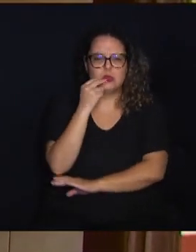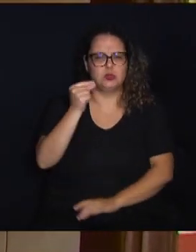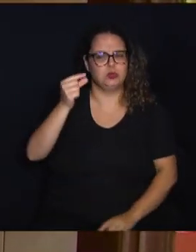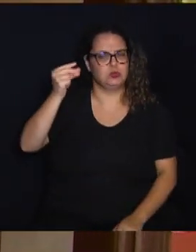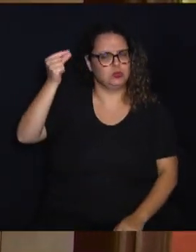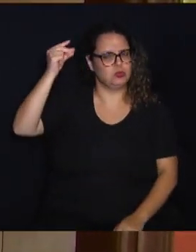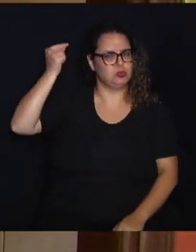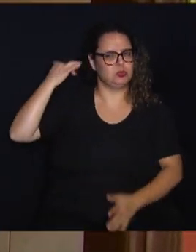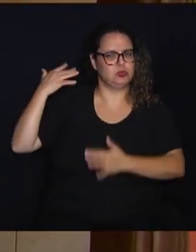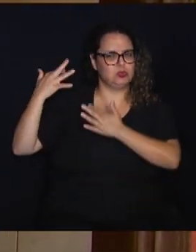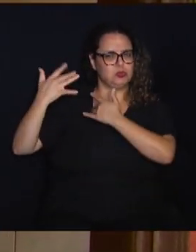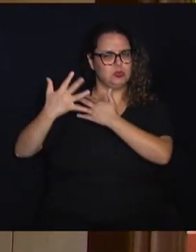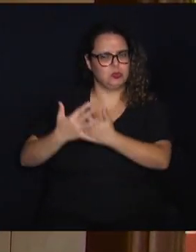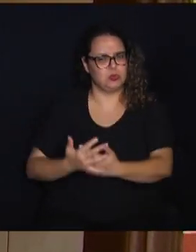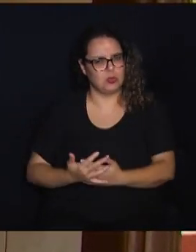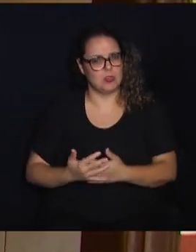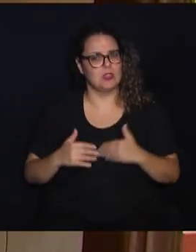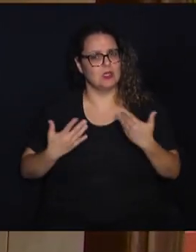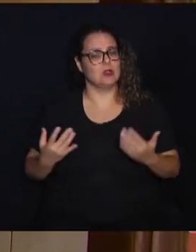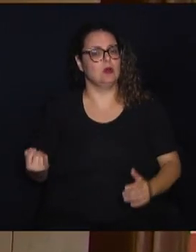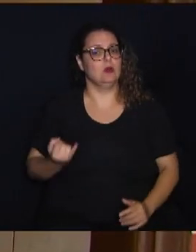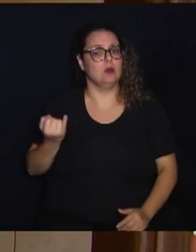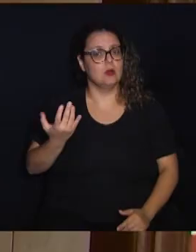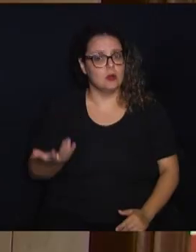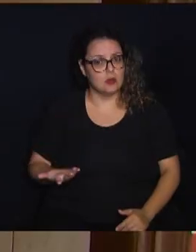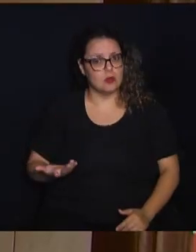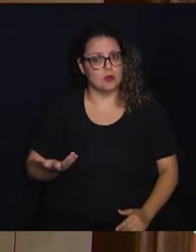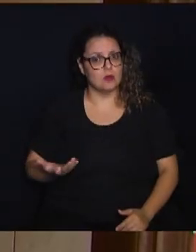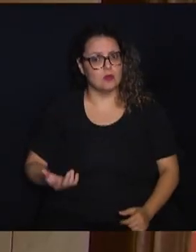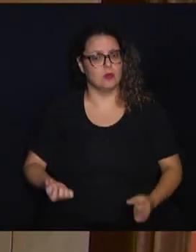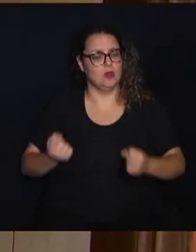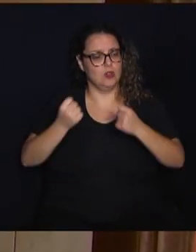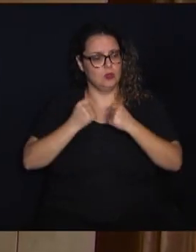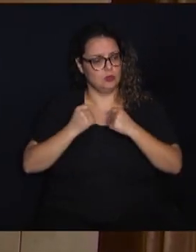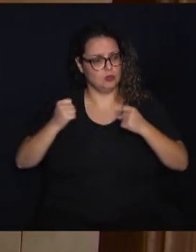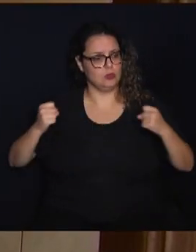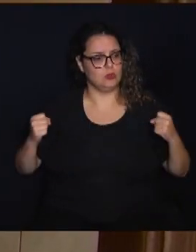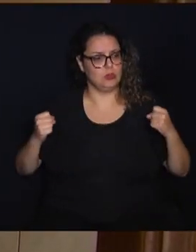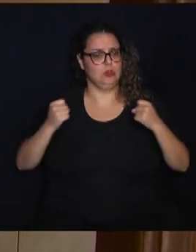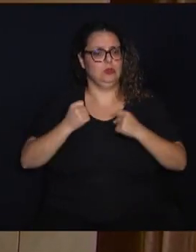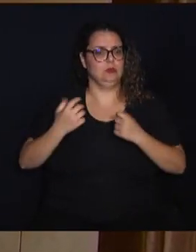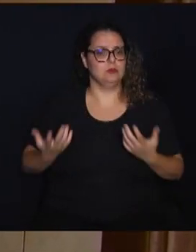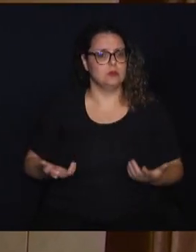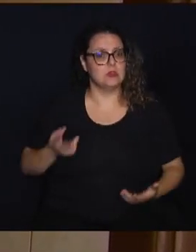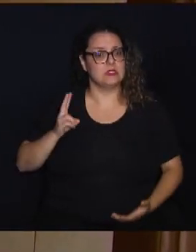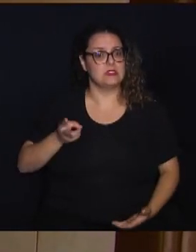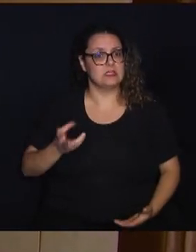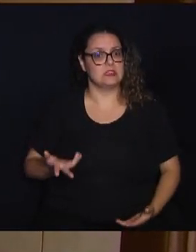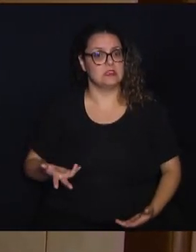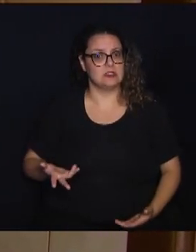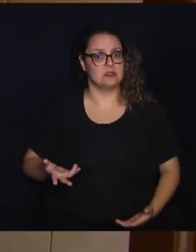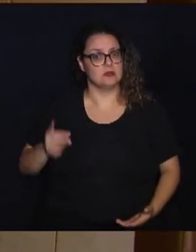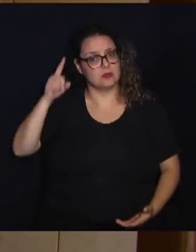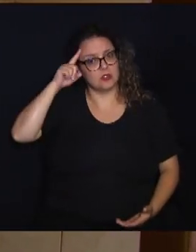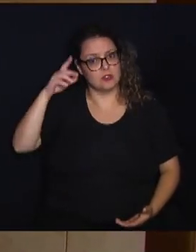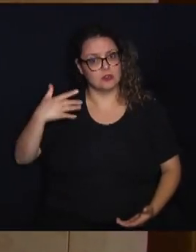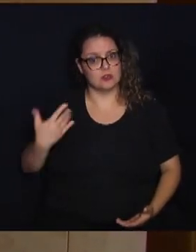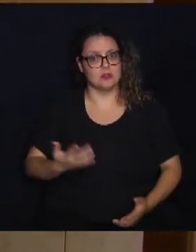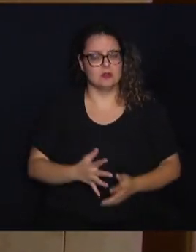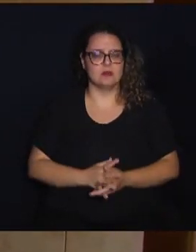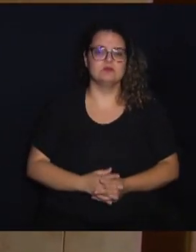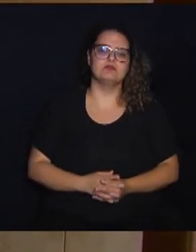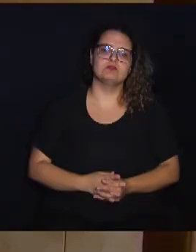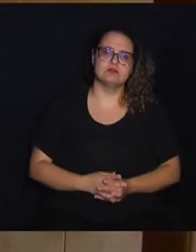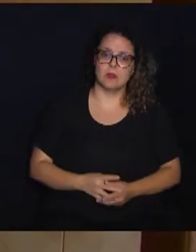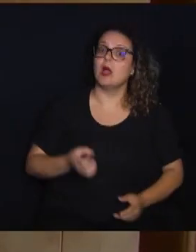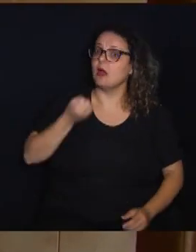muitos anos, viu? Qual que é a importância de a gente fazer o exercício físico em constância, né? Todos os dias? Faz bem